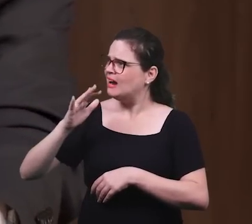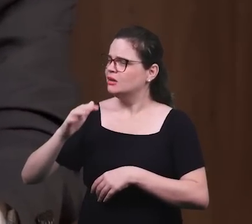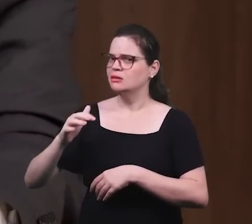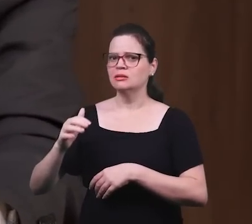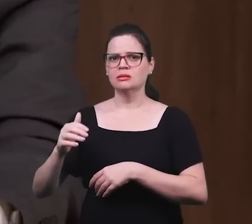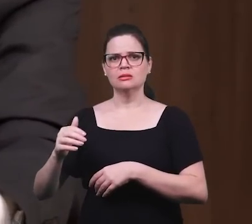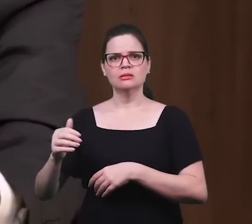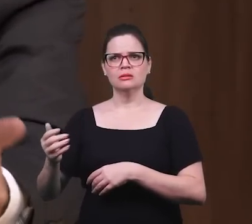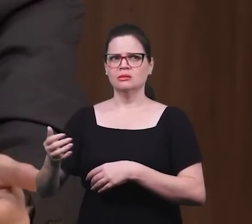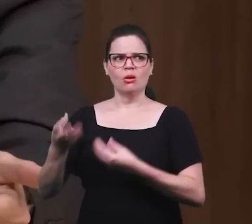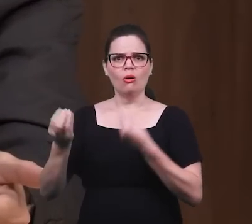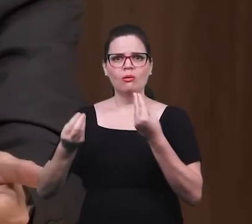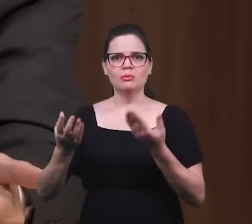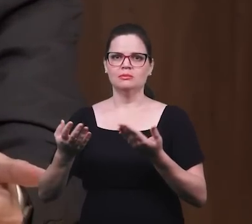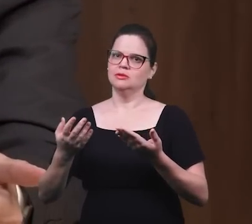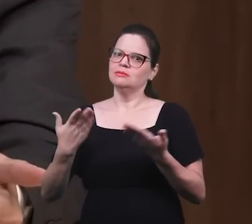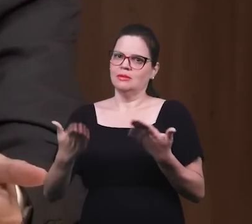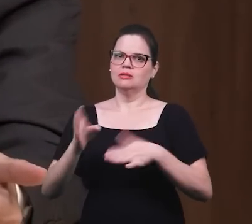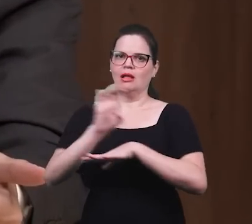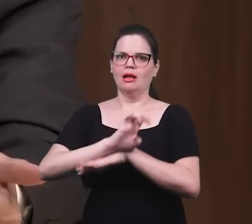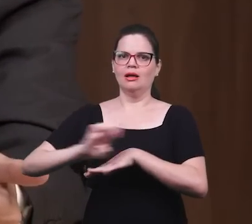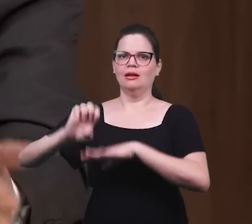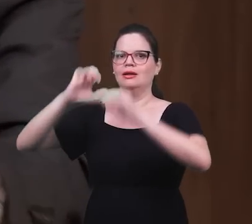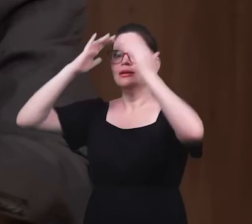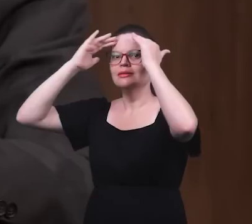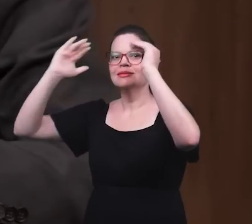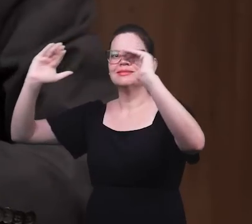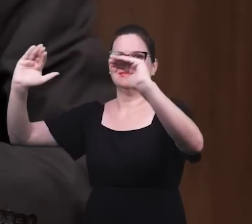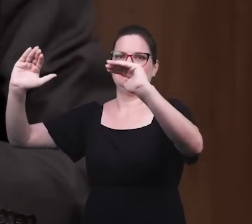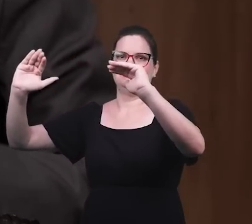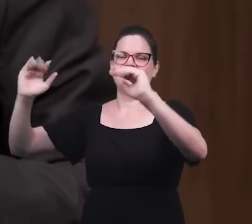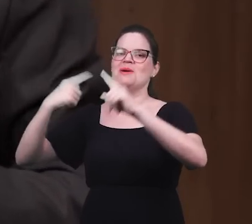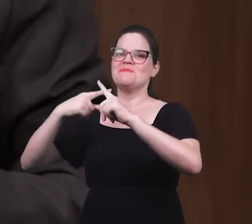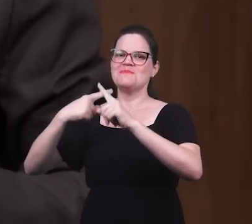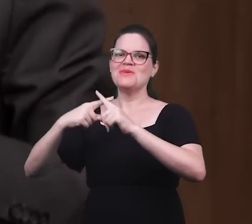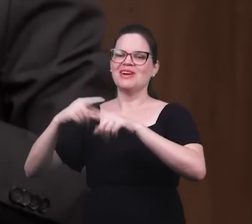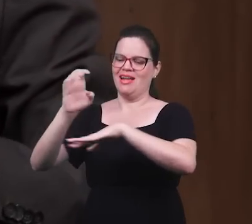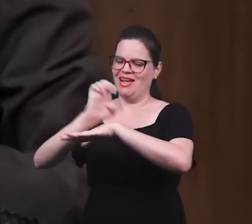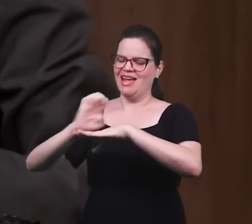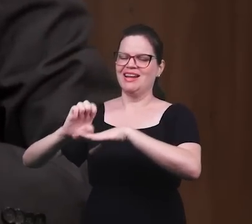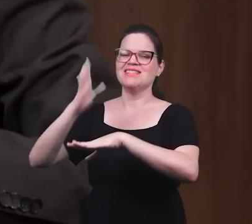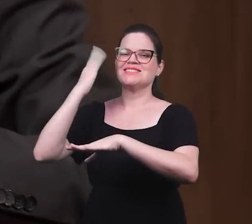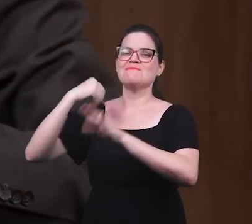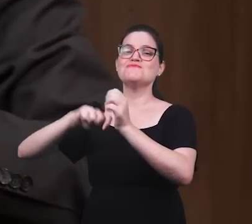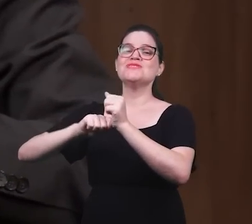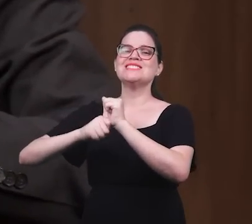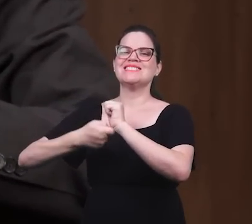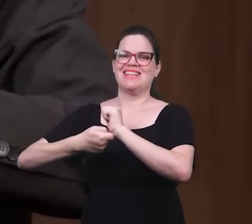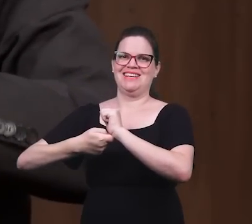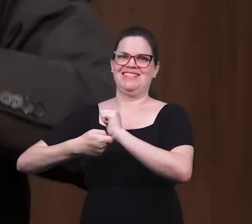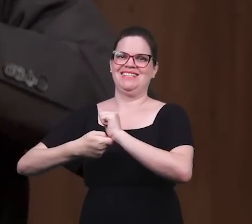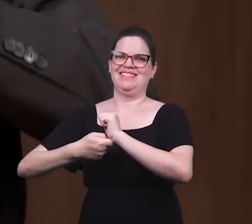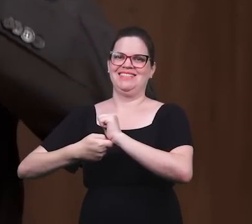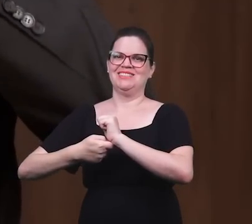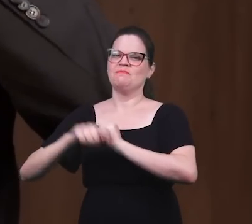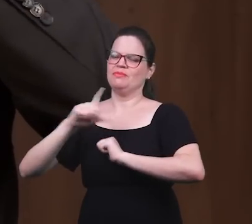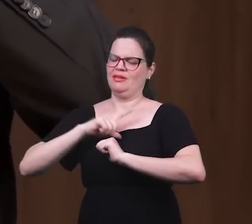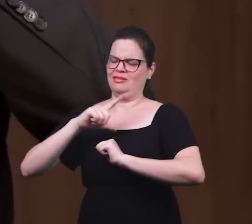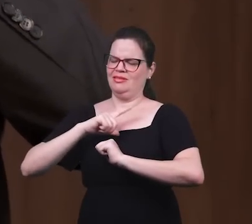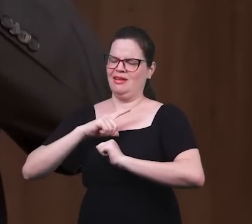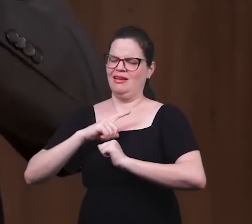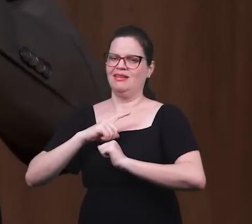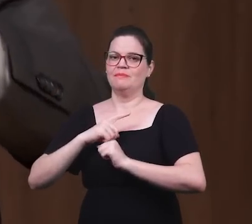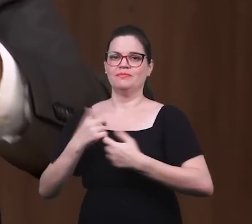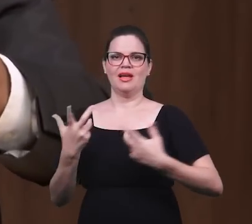Israel, mas Elias tinha alguma fonte. Quer dizer, é a realidade da igreja. O mundo vive